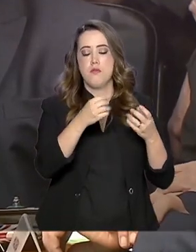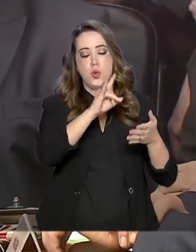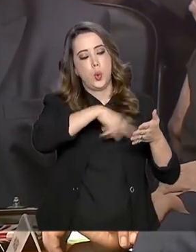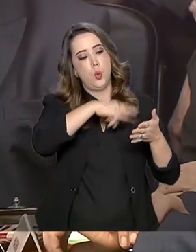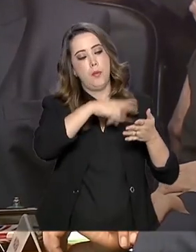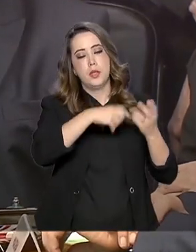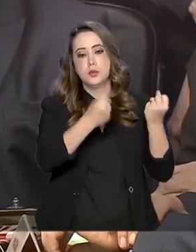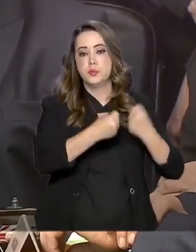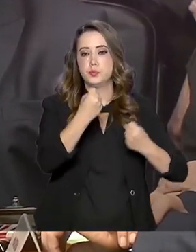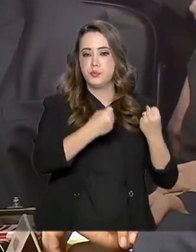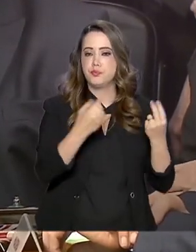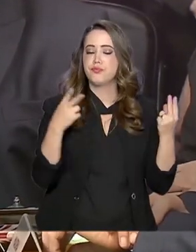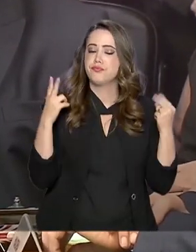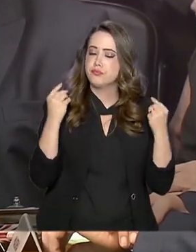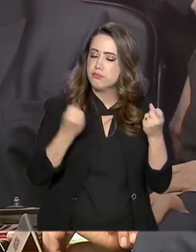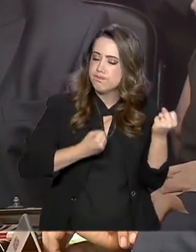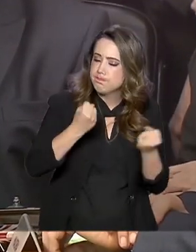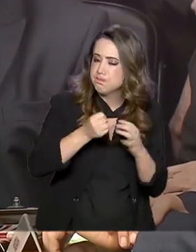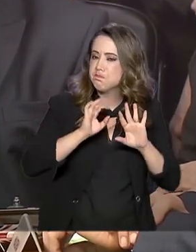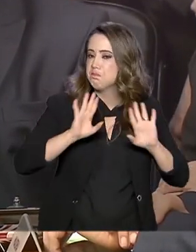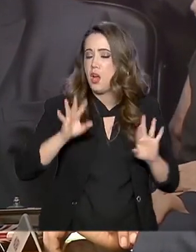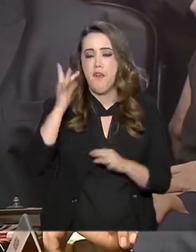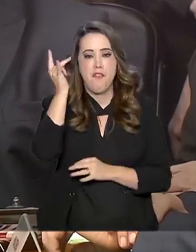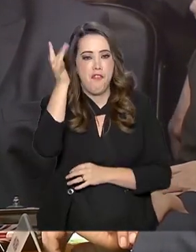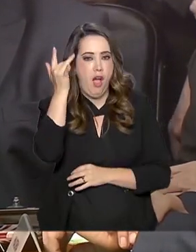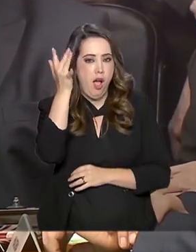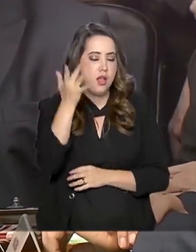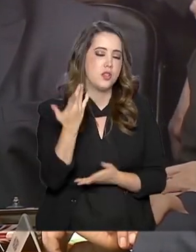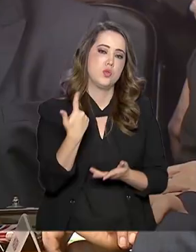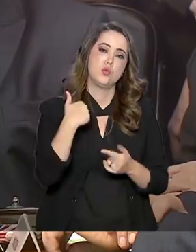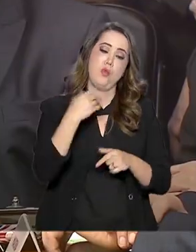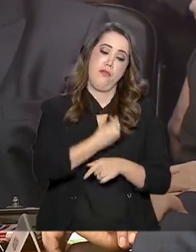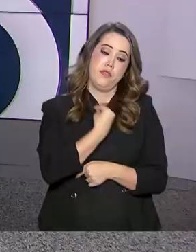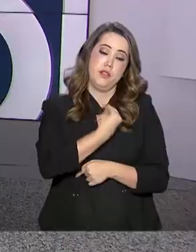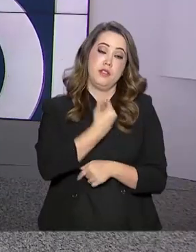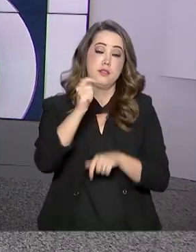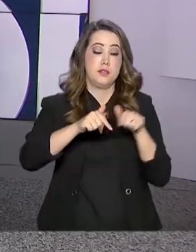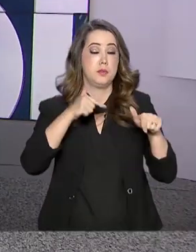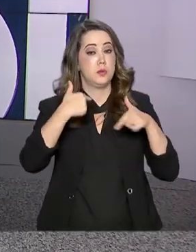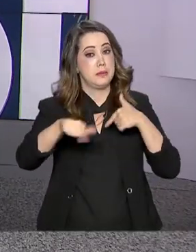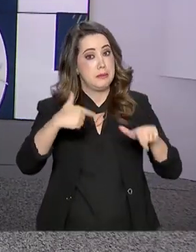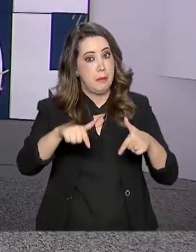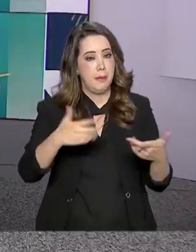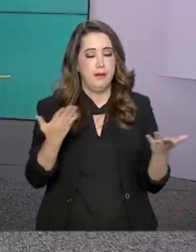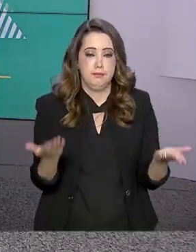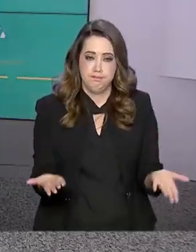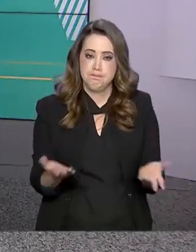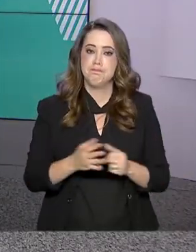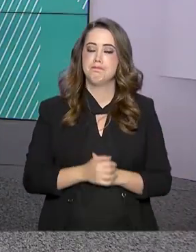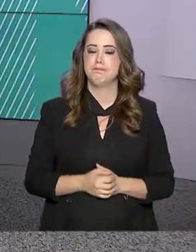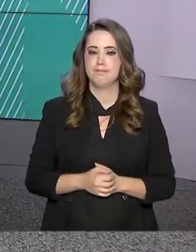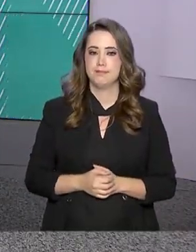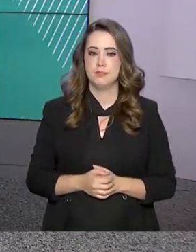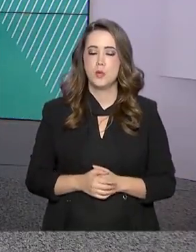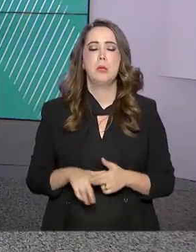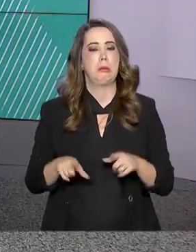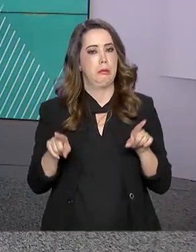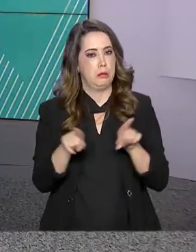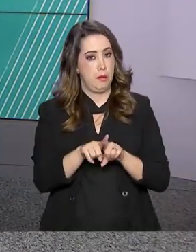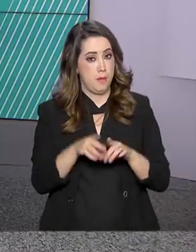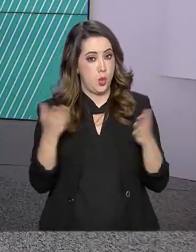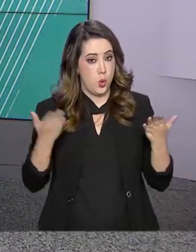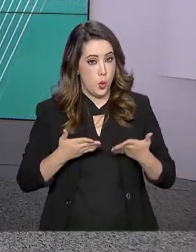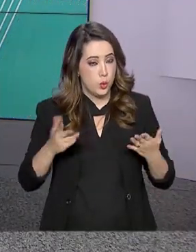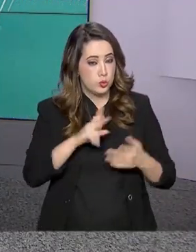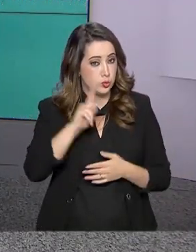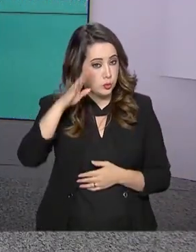outras pequenas coisas a vida do trabalhador hoje também o presidente jair bolsonaro